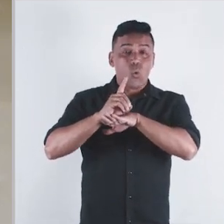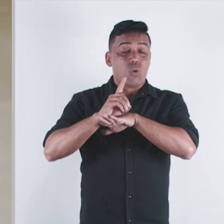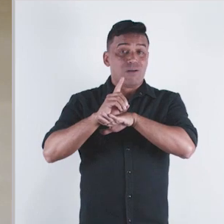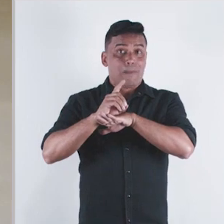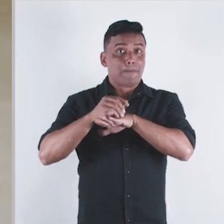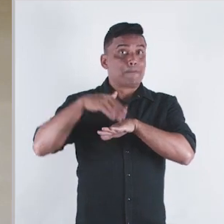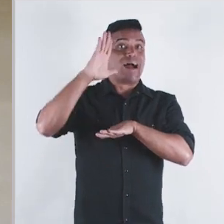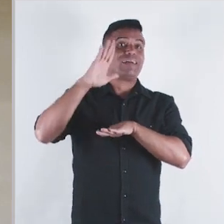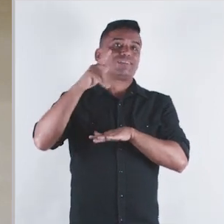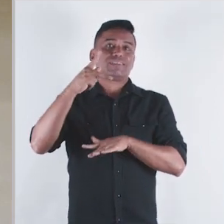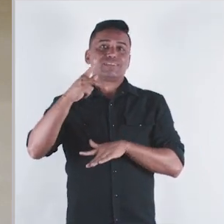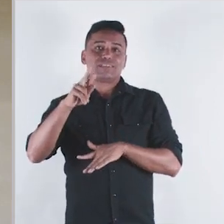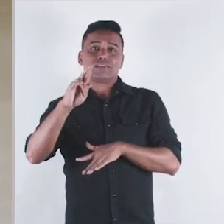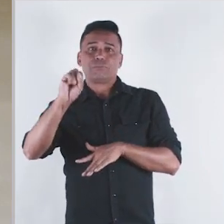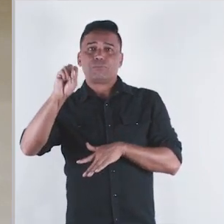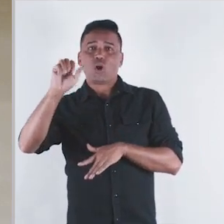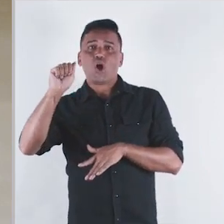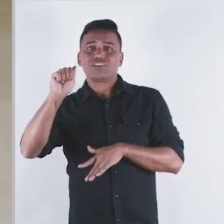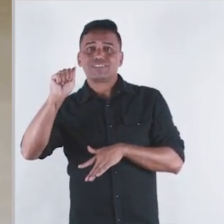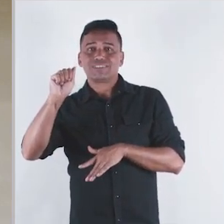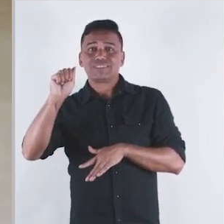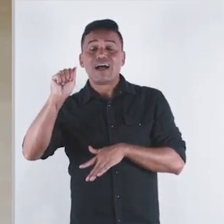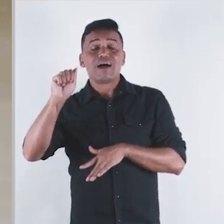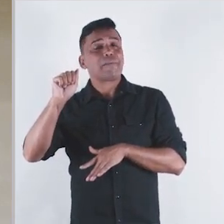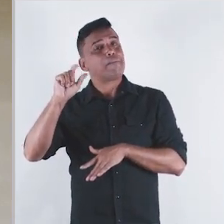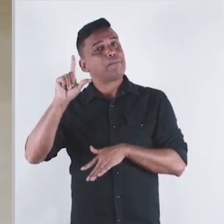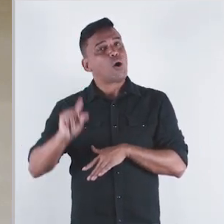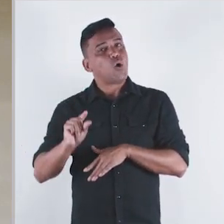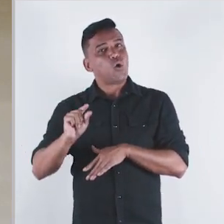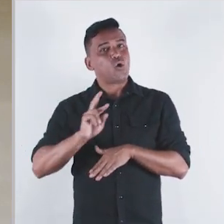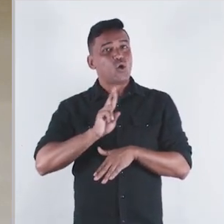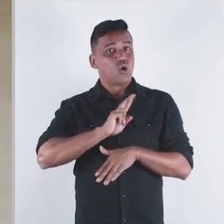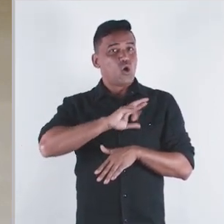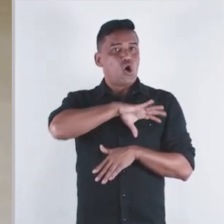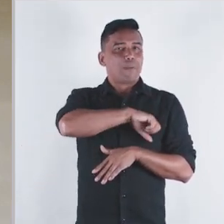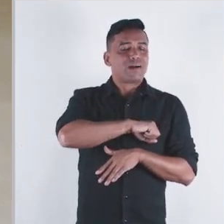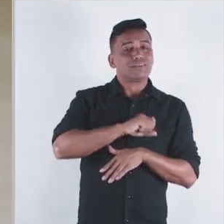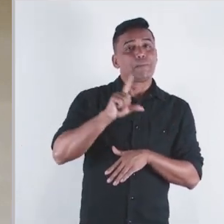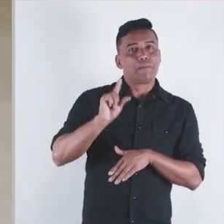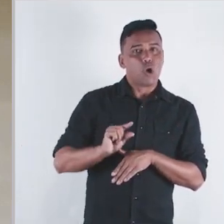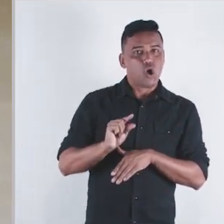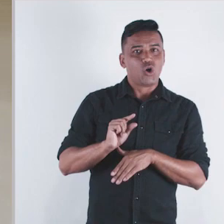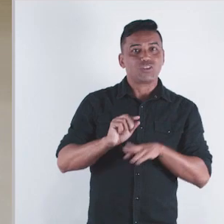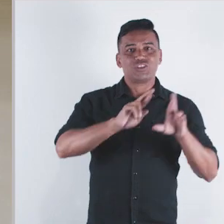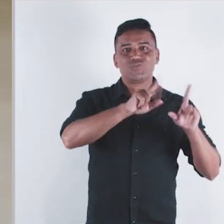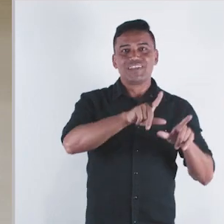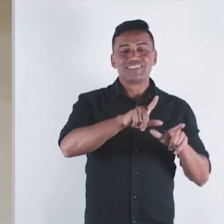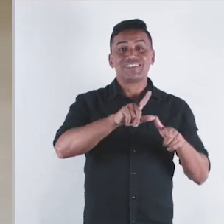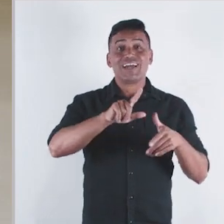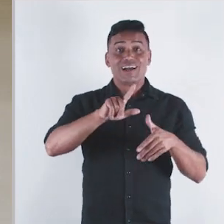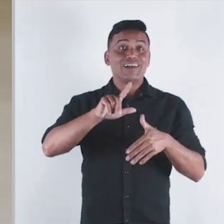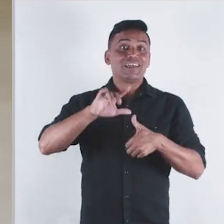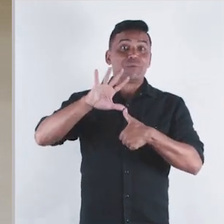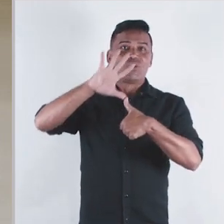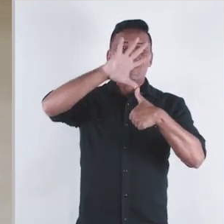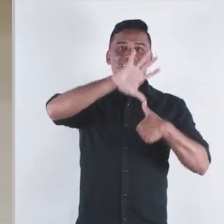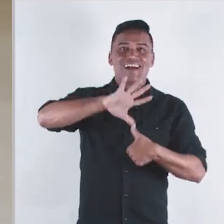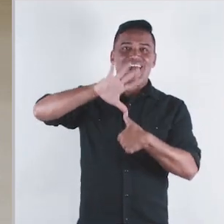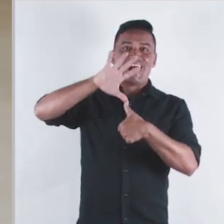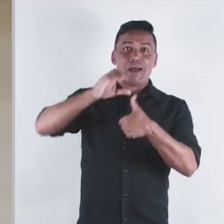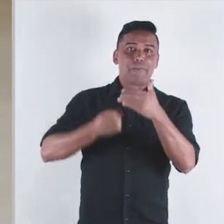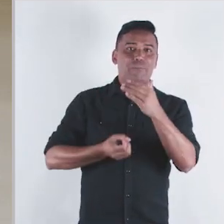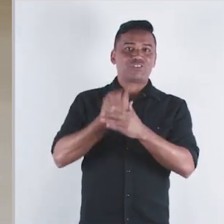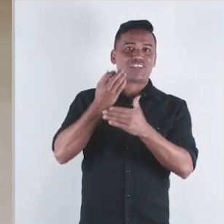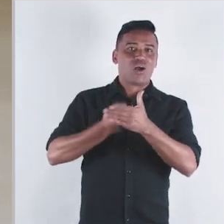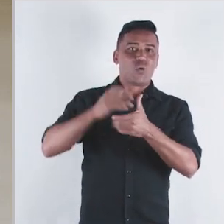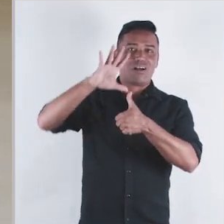romances hipertextuais. O que nos diferencia da produção norte-americana, por exemplo? Eu não